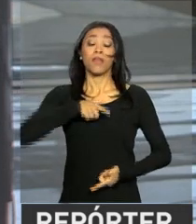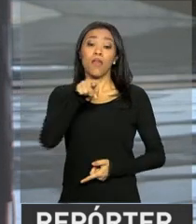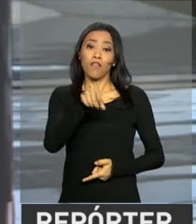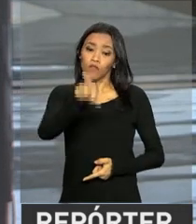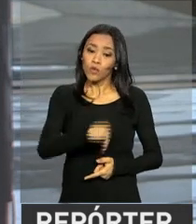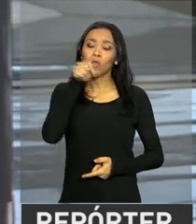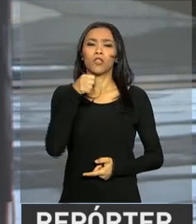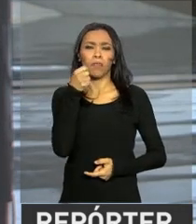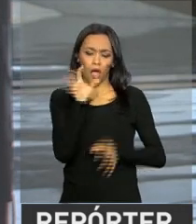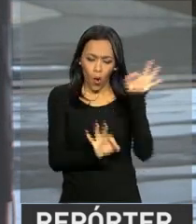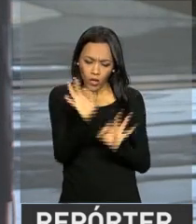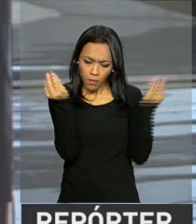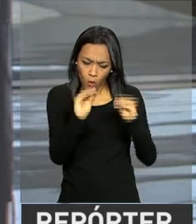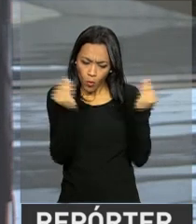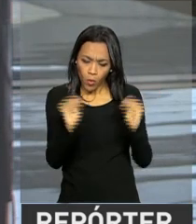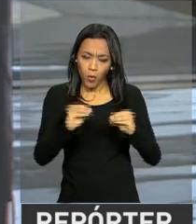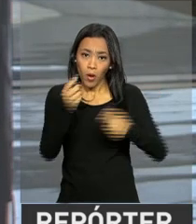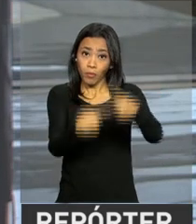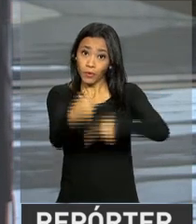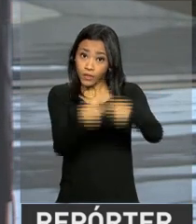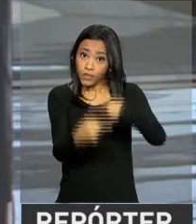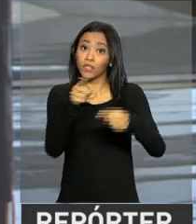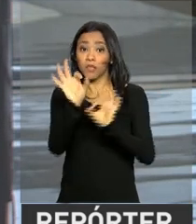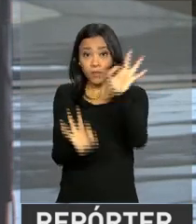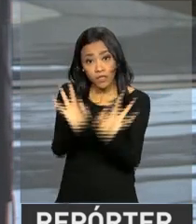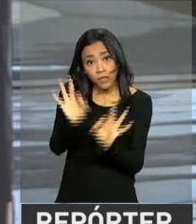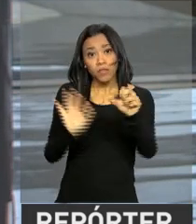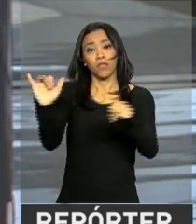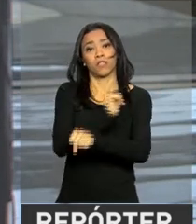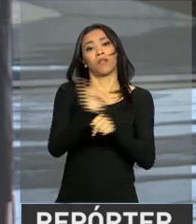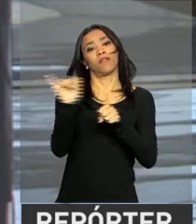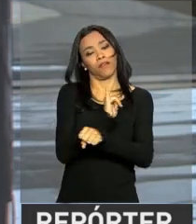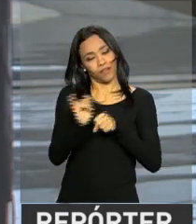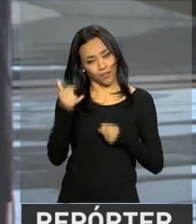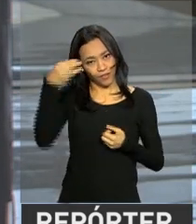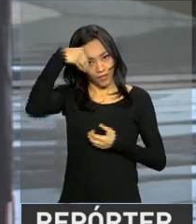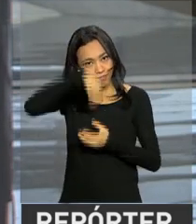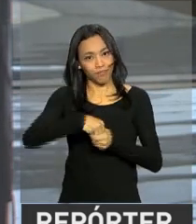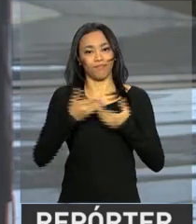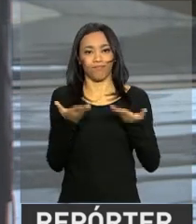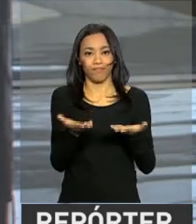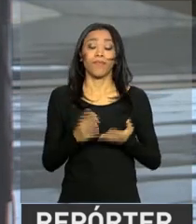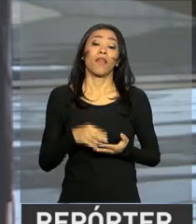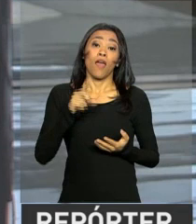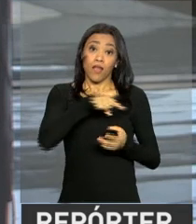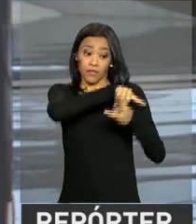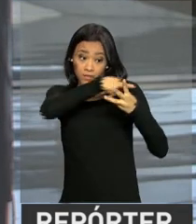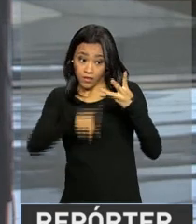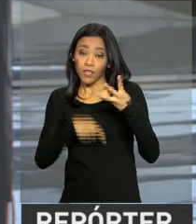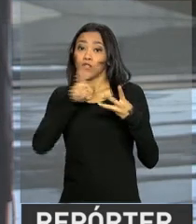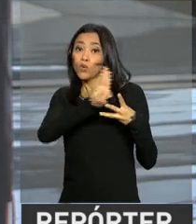política militar terrestre e pelo planejamento estratégico dessa Força Armada essas três